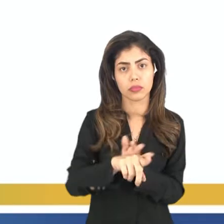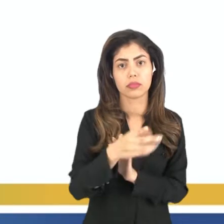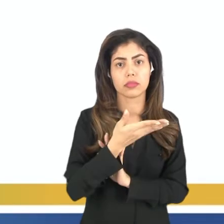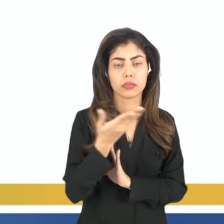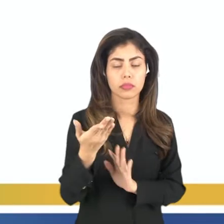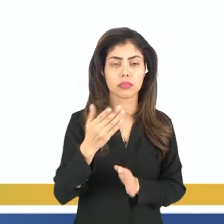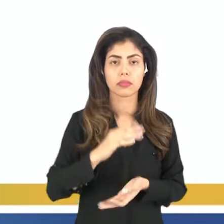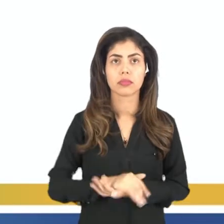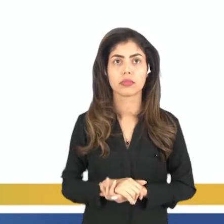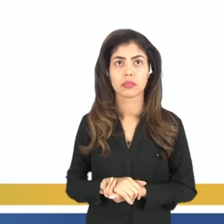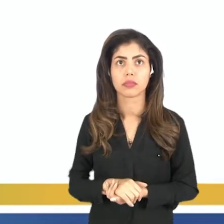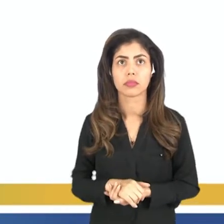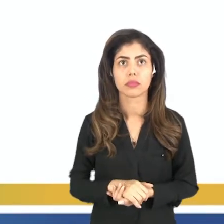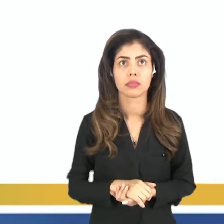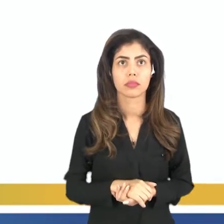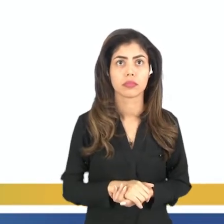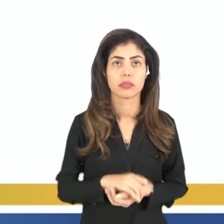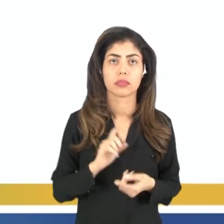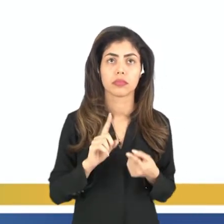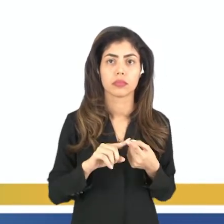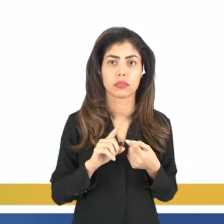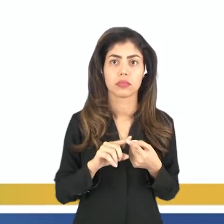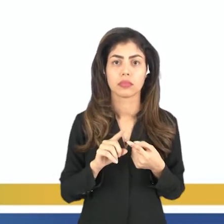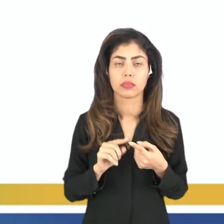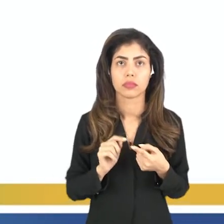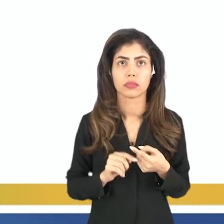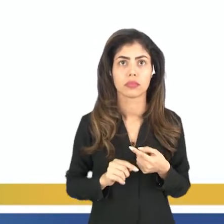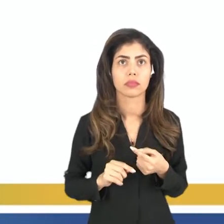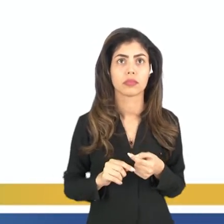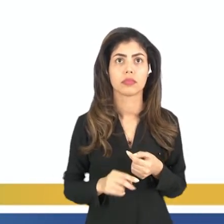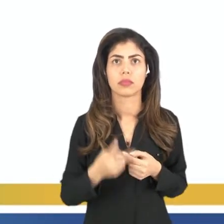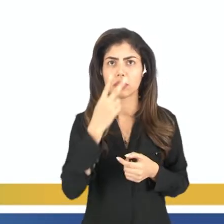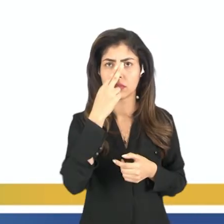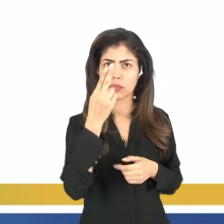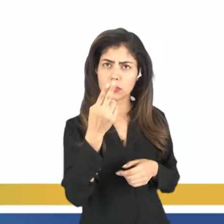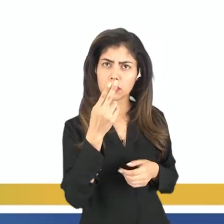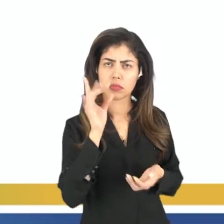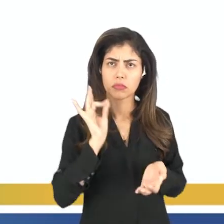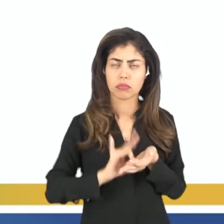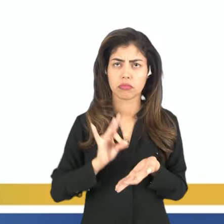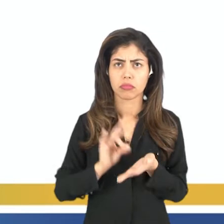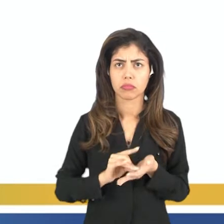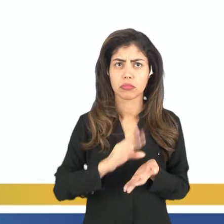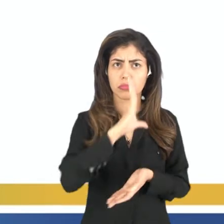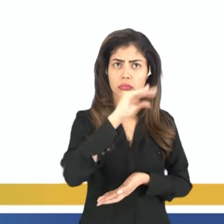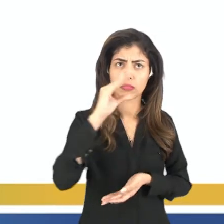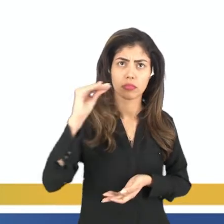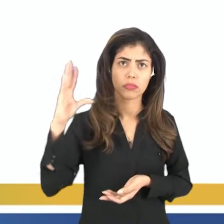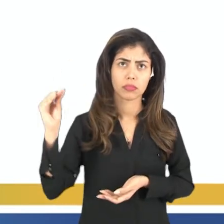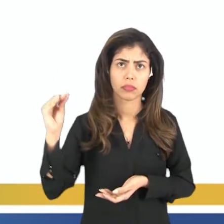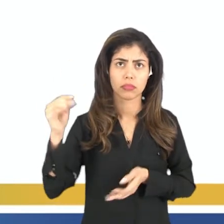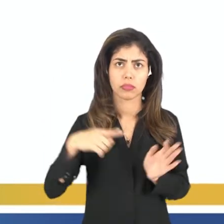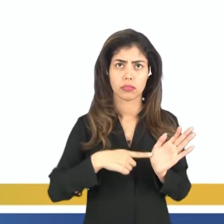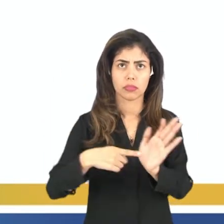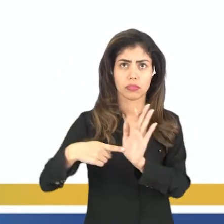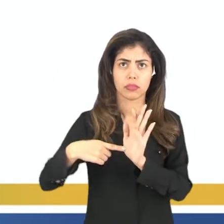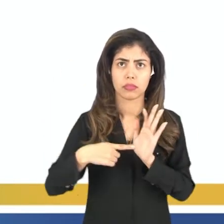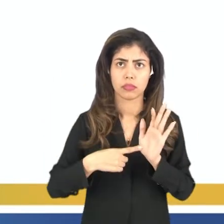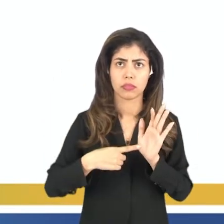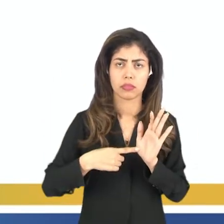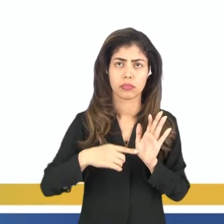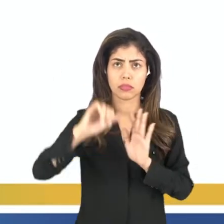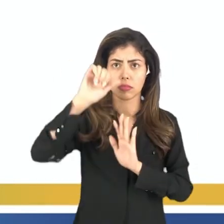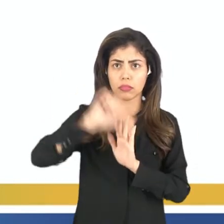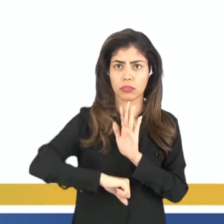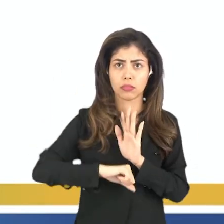las perguntas. Vamos ao texto número 1. Não me parece prudente que a um adolescente se le convoque para